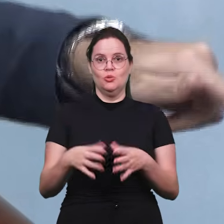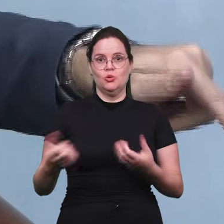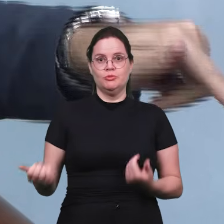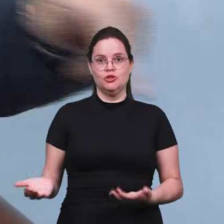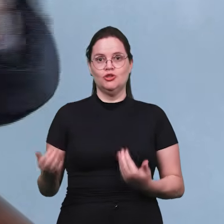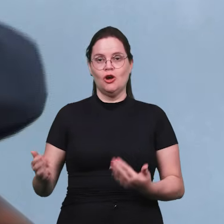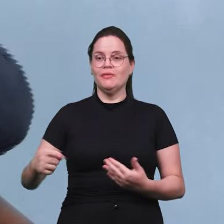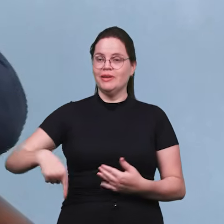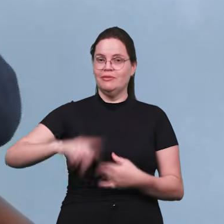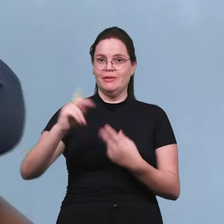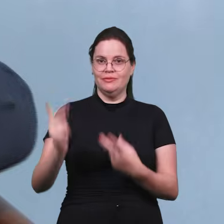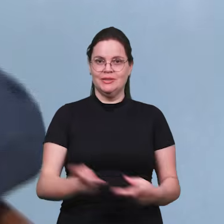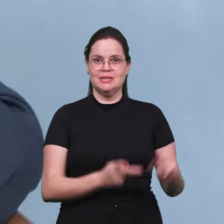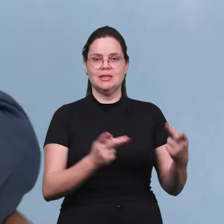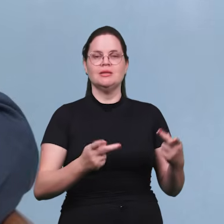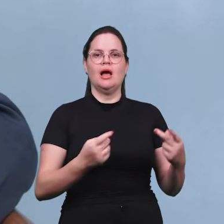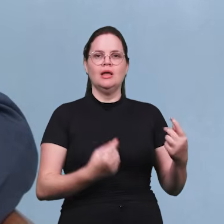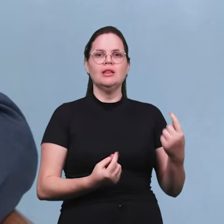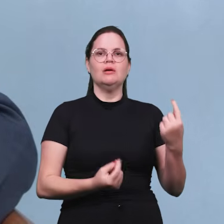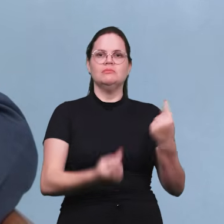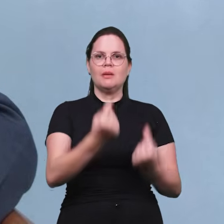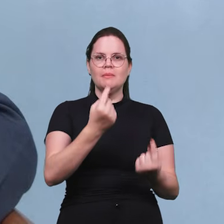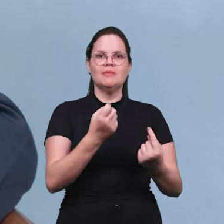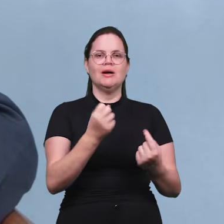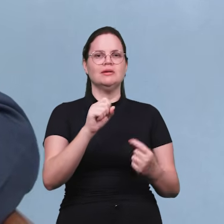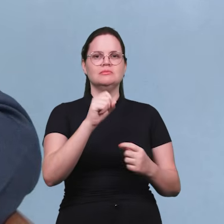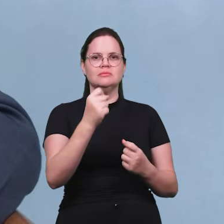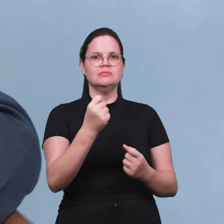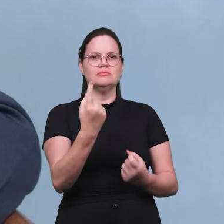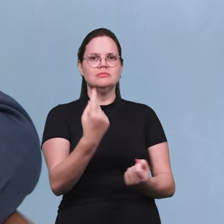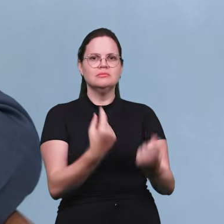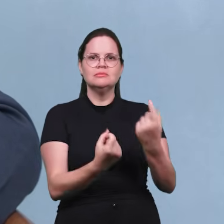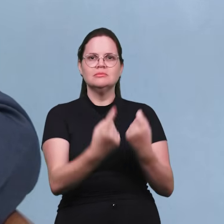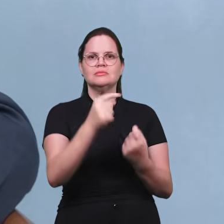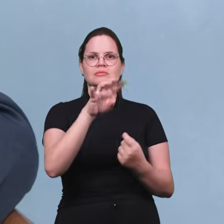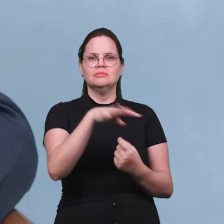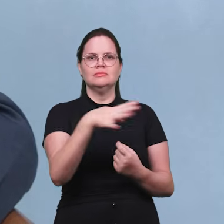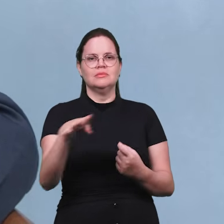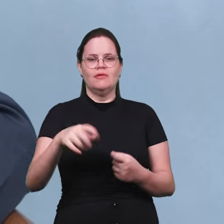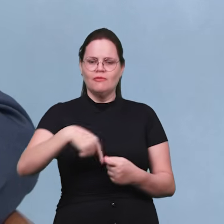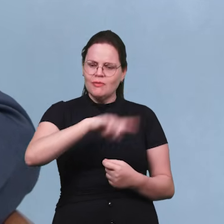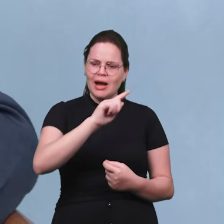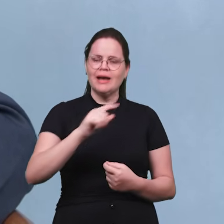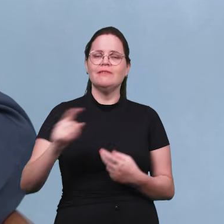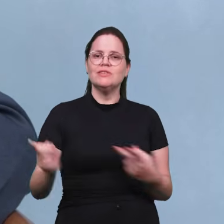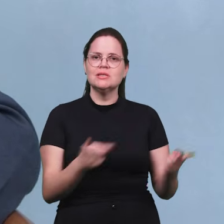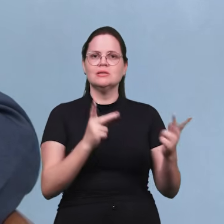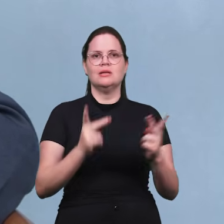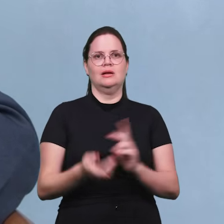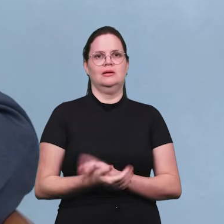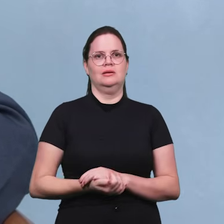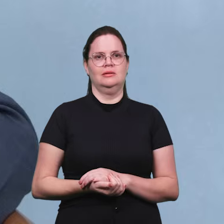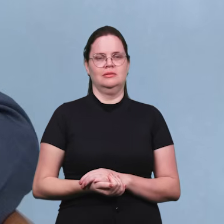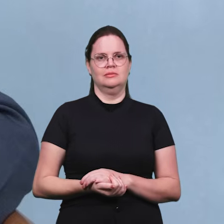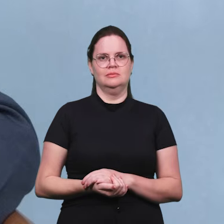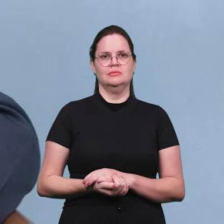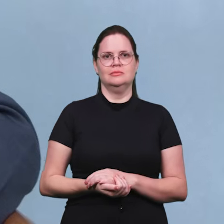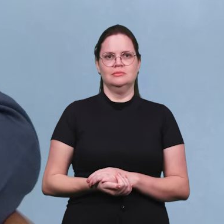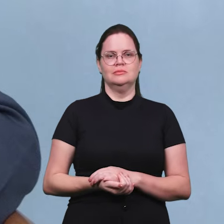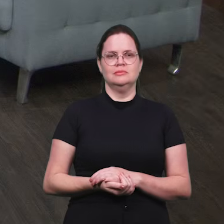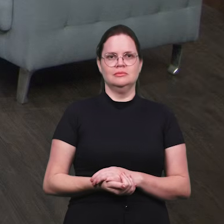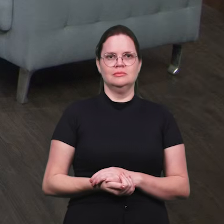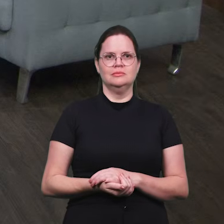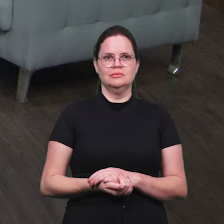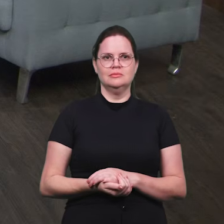jovens de visita, intercalando, estou botando para visitar a turma mais ainda no casa dos idosos. Isso